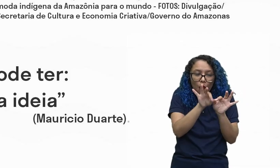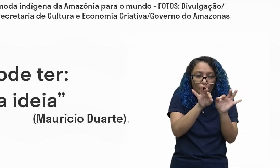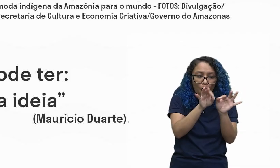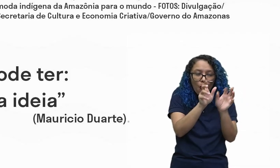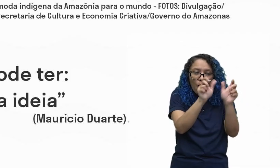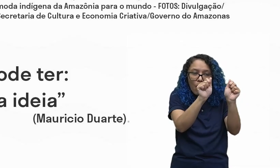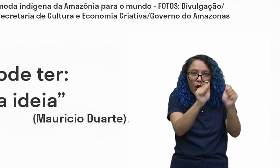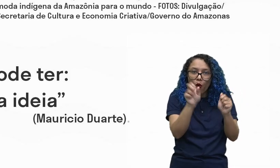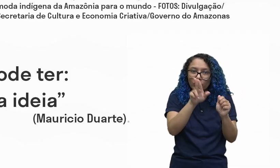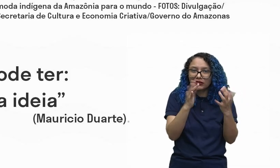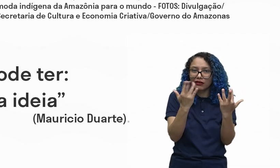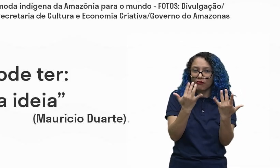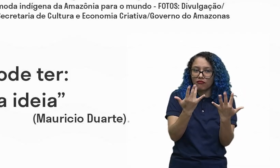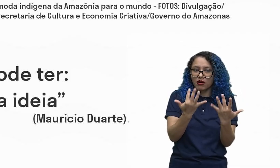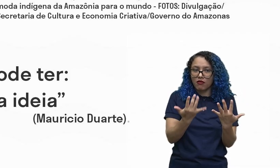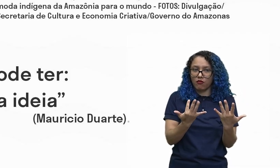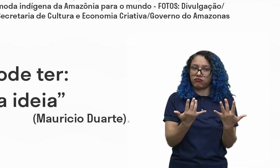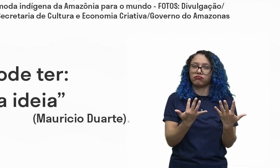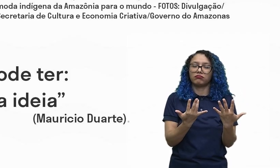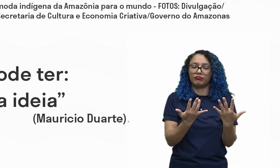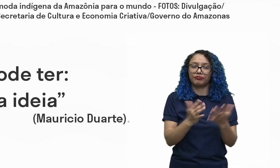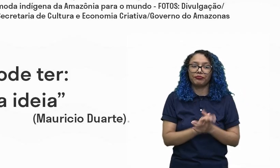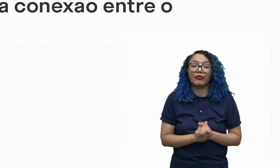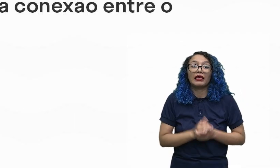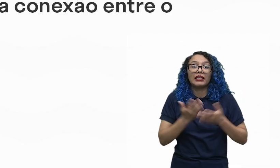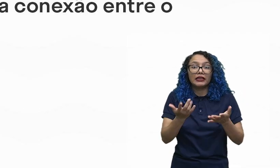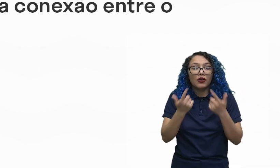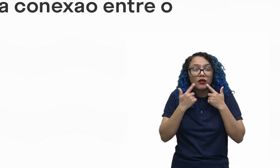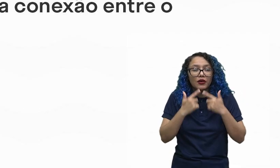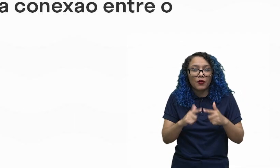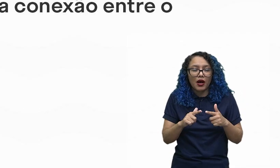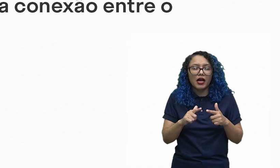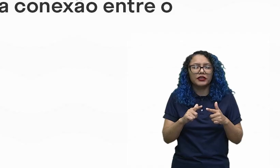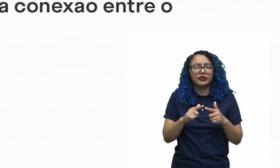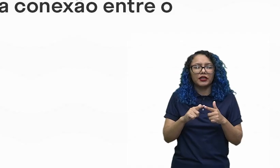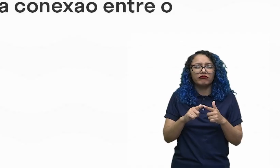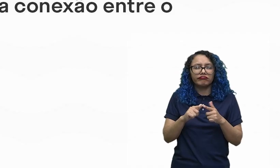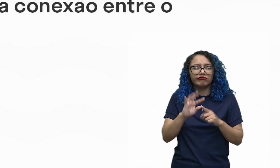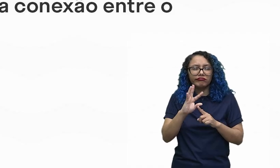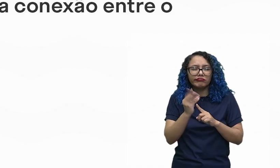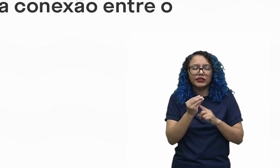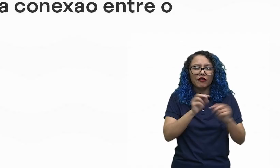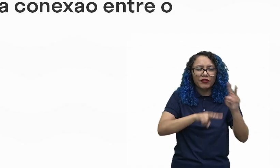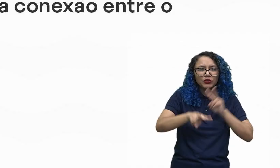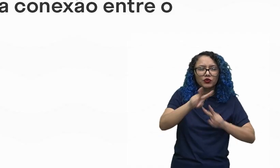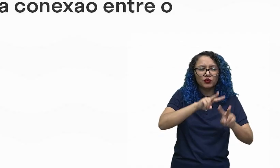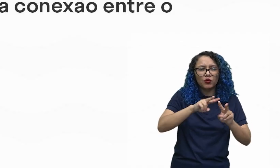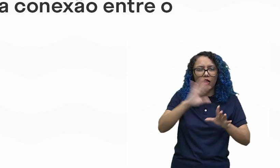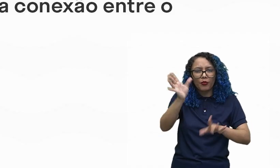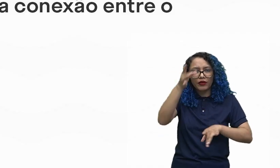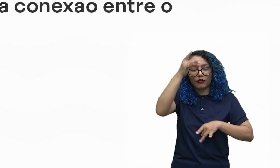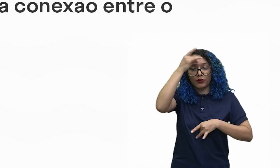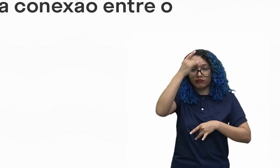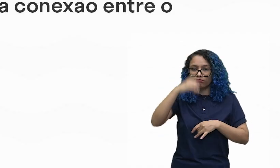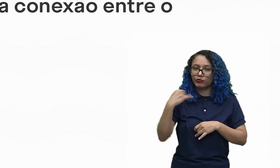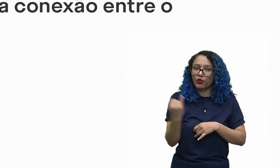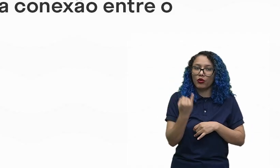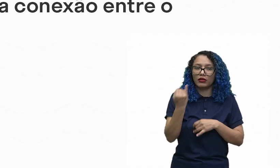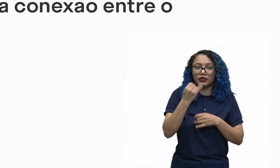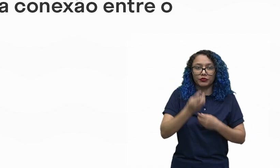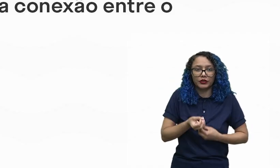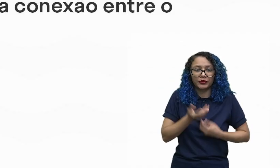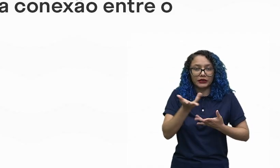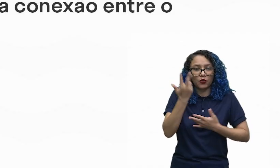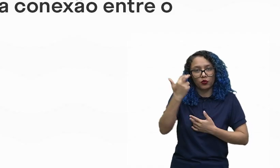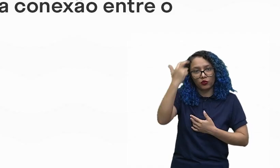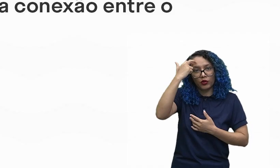trazendo isso através da nossa arte. Então, as linguagens artísticas, tanto visuais quanto performáticas, elas desempenham esse papel